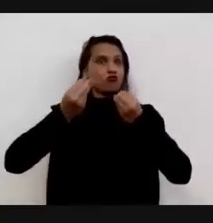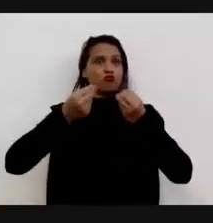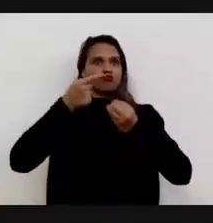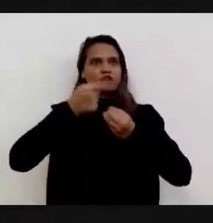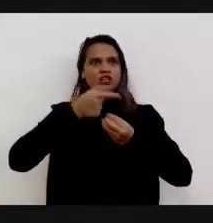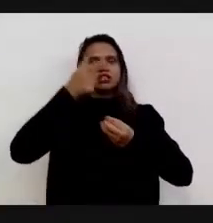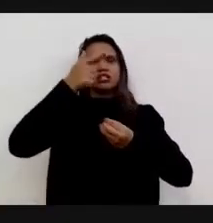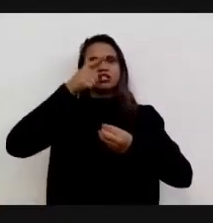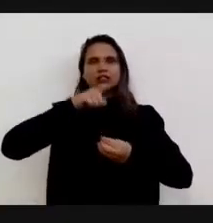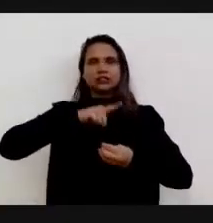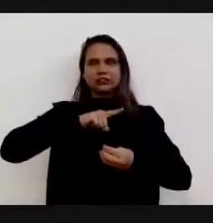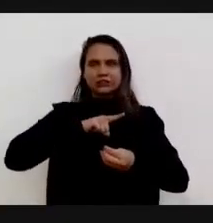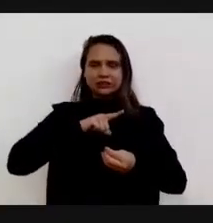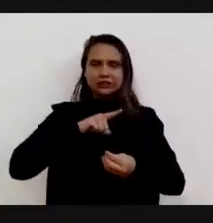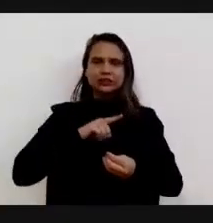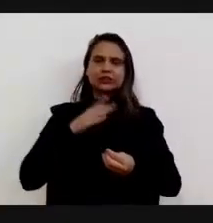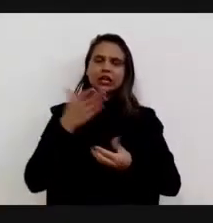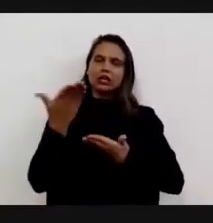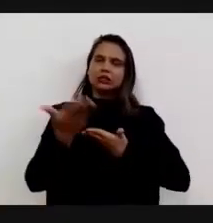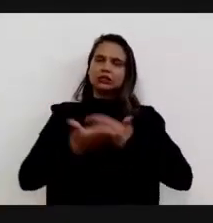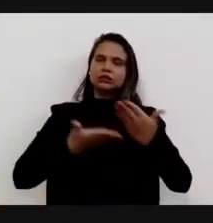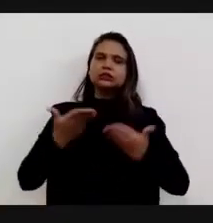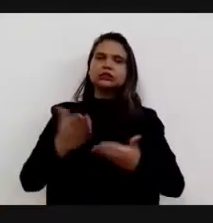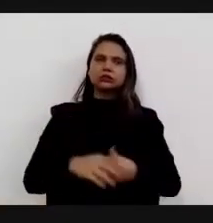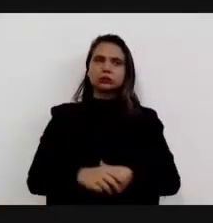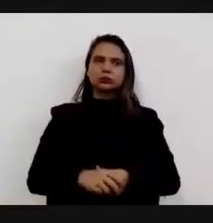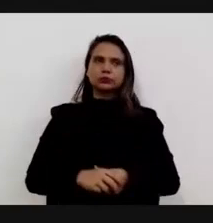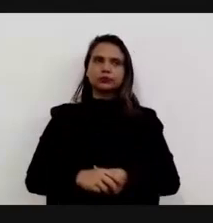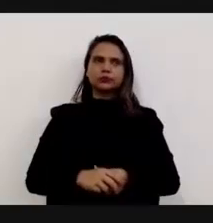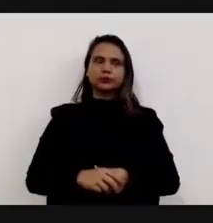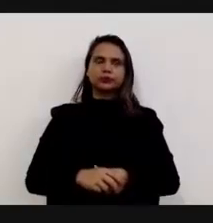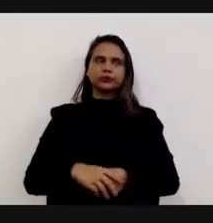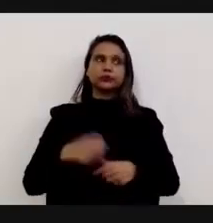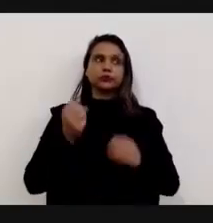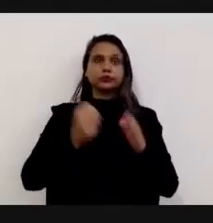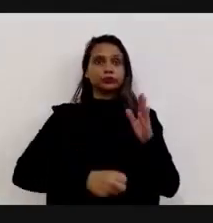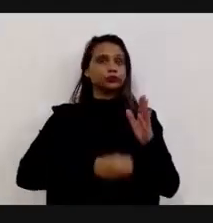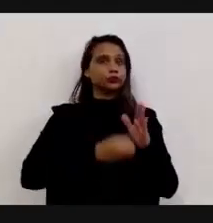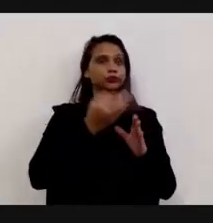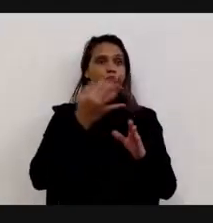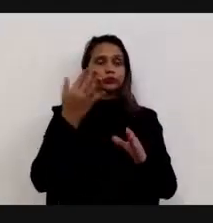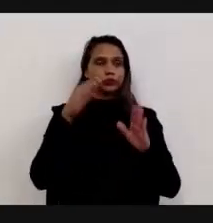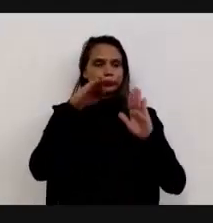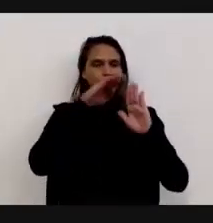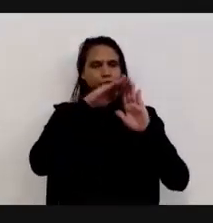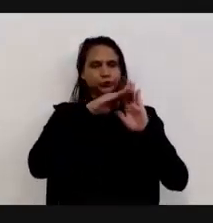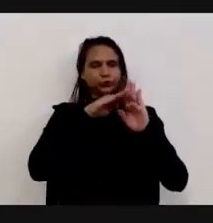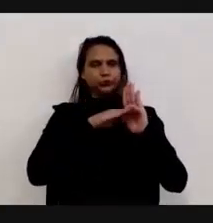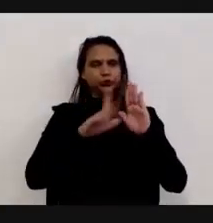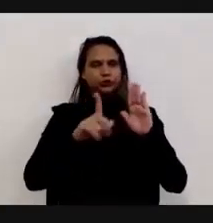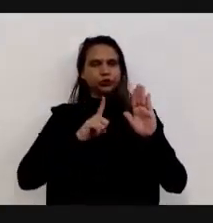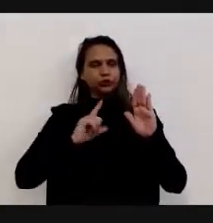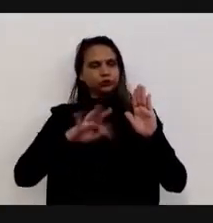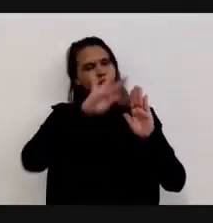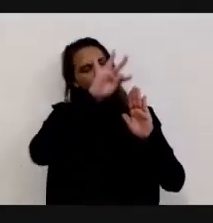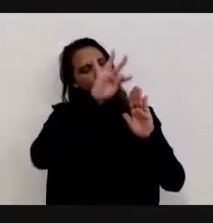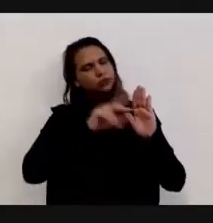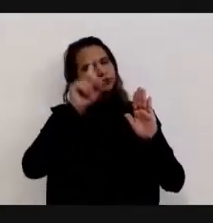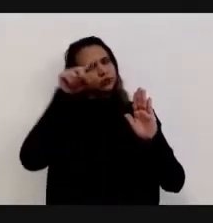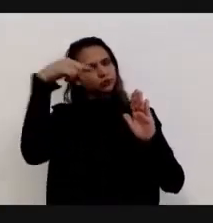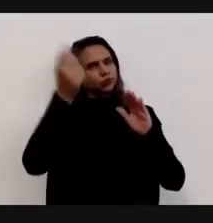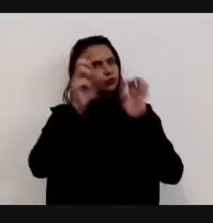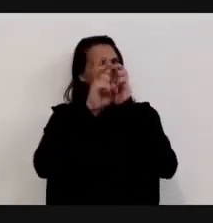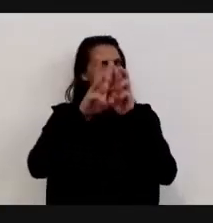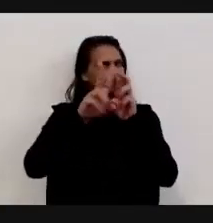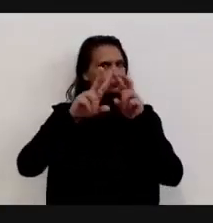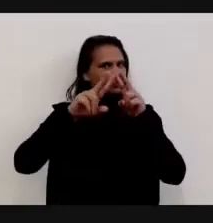essas reações. E eu quero destacar, entre muitos elementos que eu falo no outro texto, né, que eu vou deixar depois um